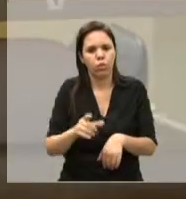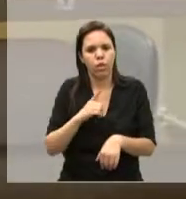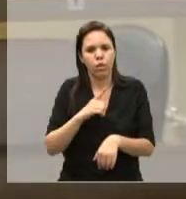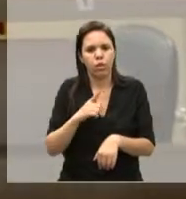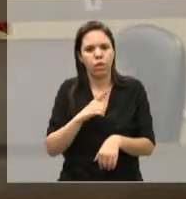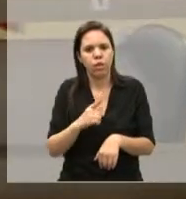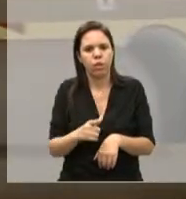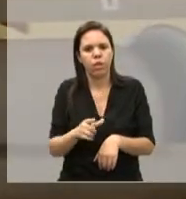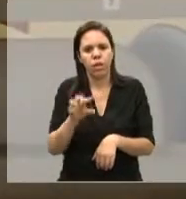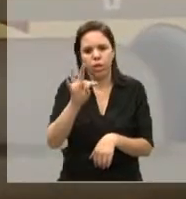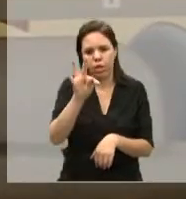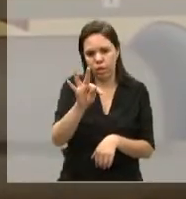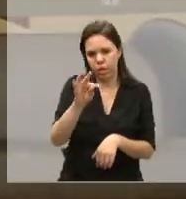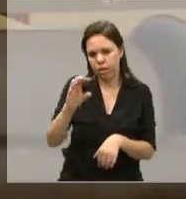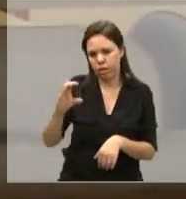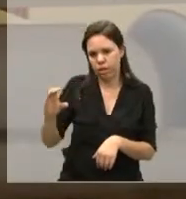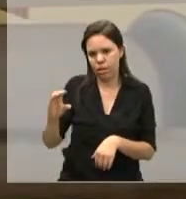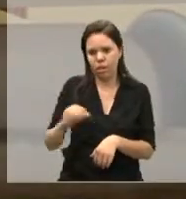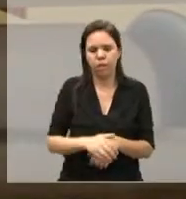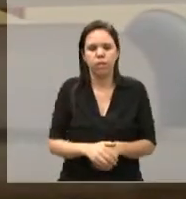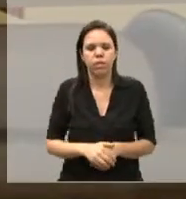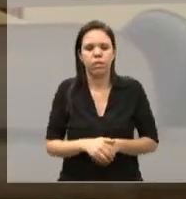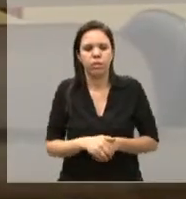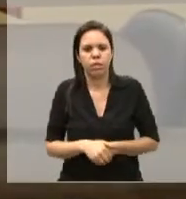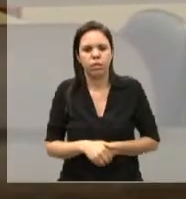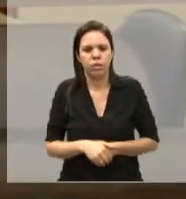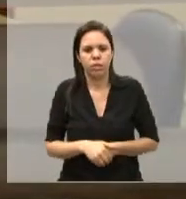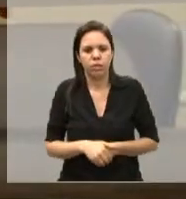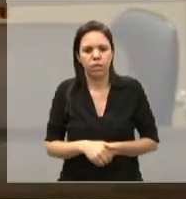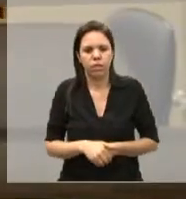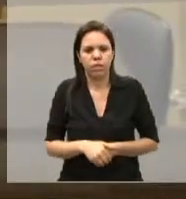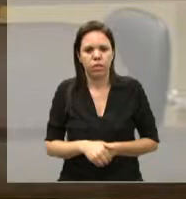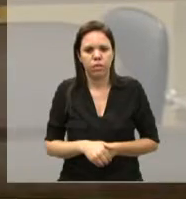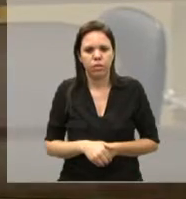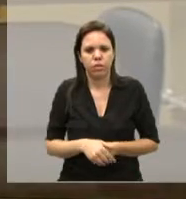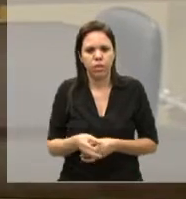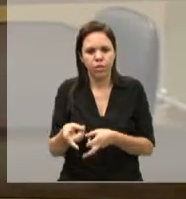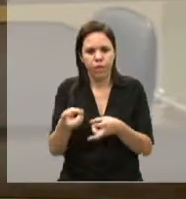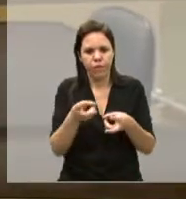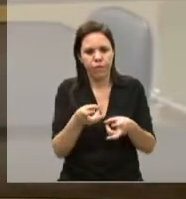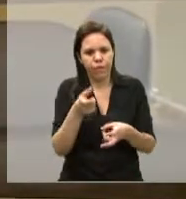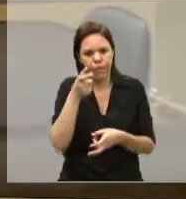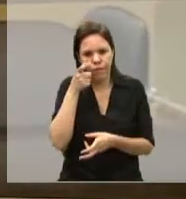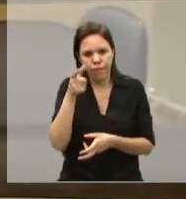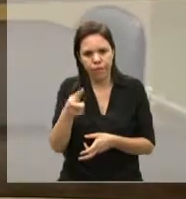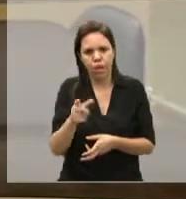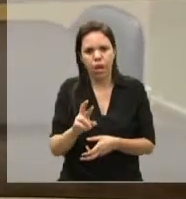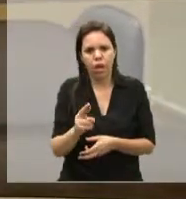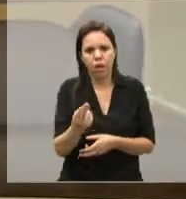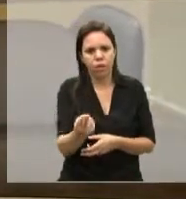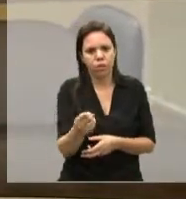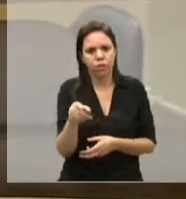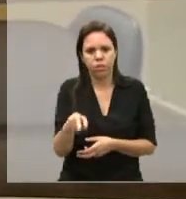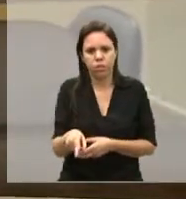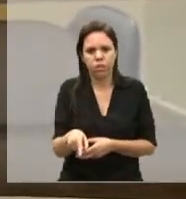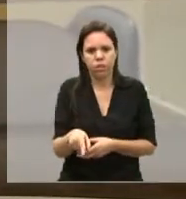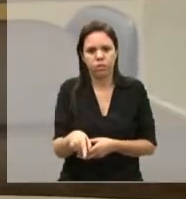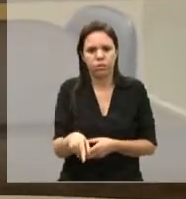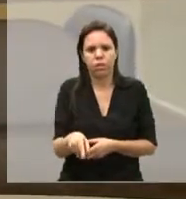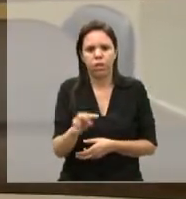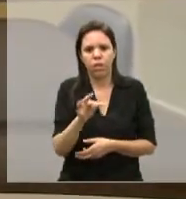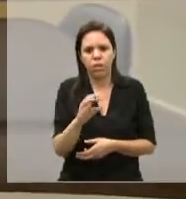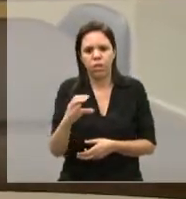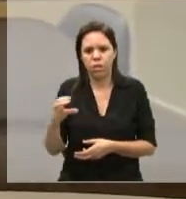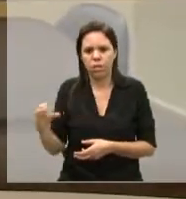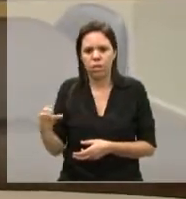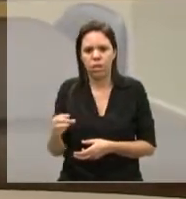temos um TCC, óbvio, né? Um TCC. E você vê com o resultado do TCC, às vezes de